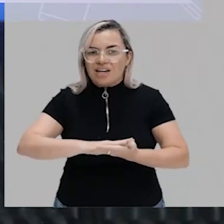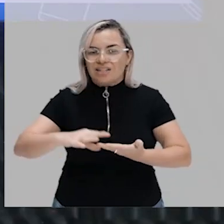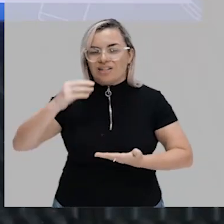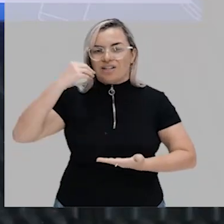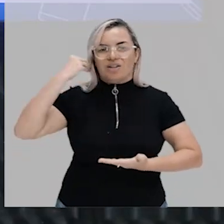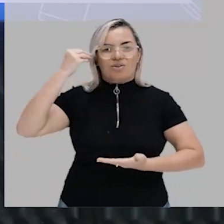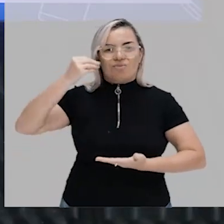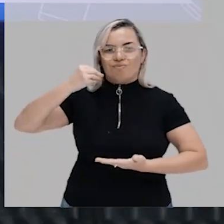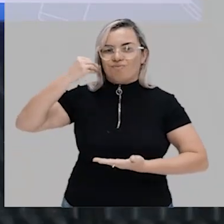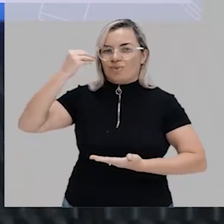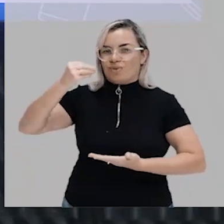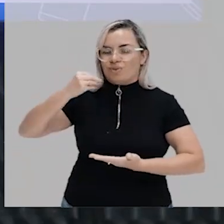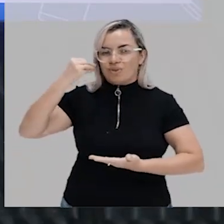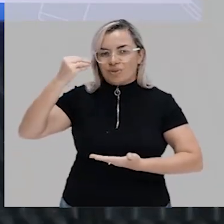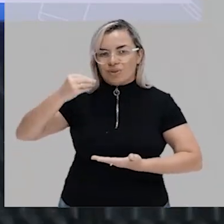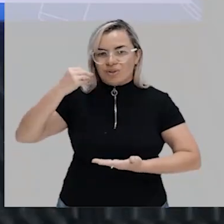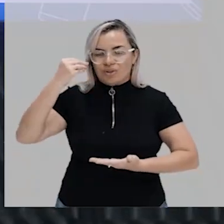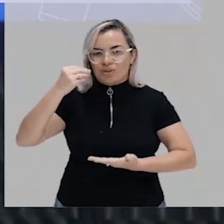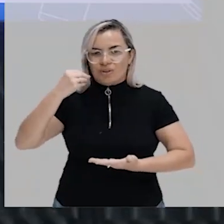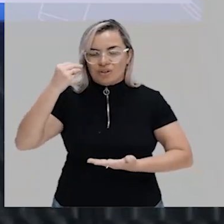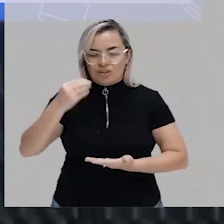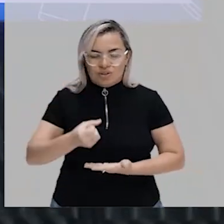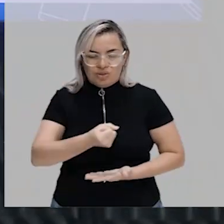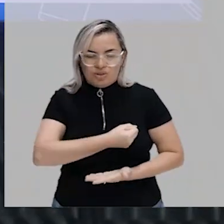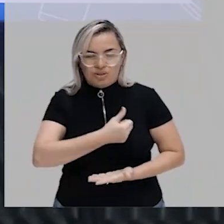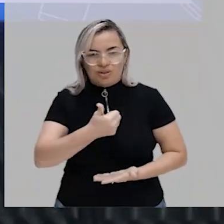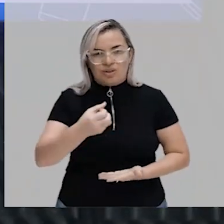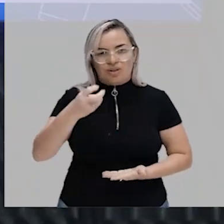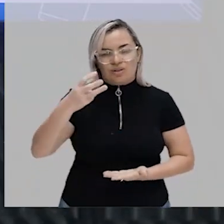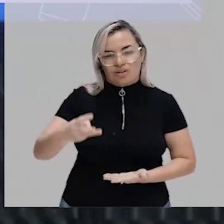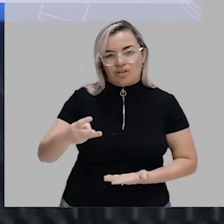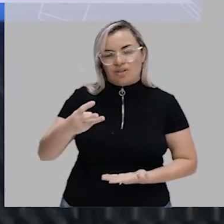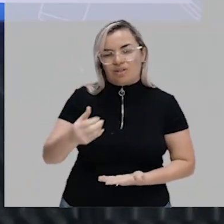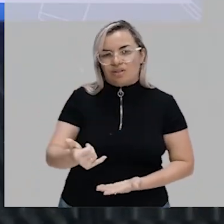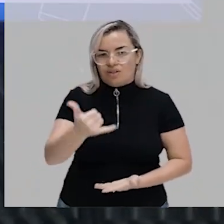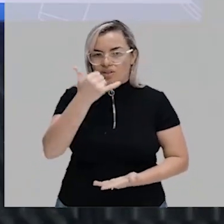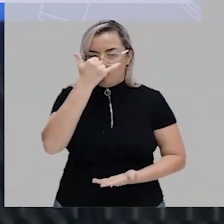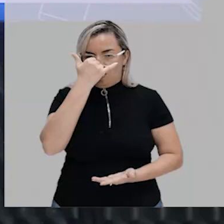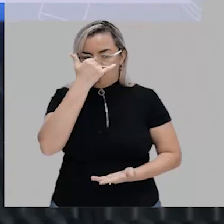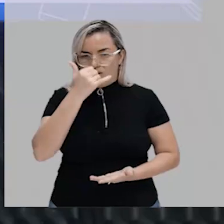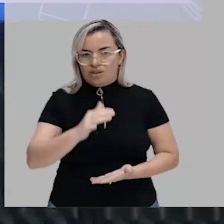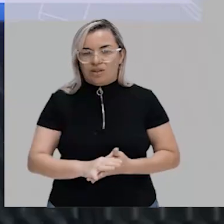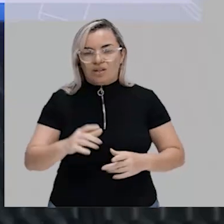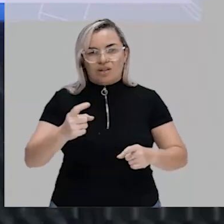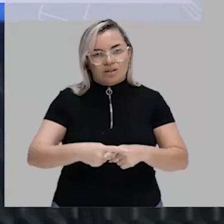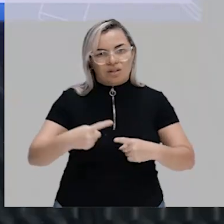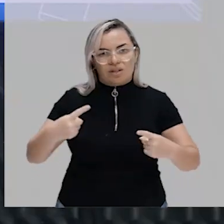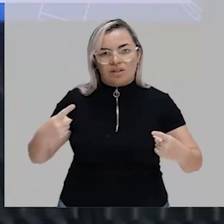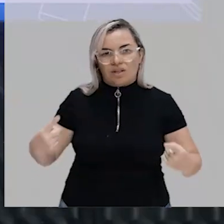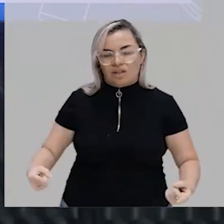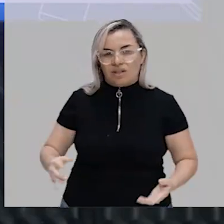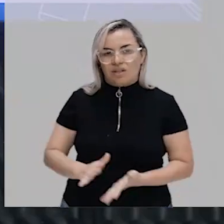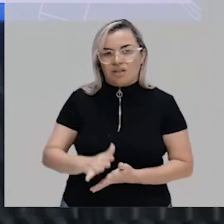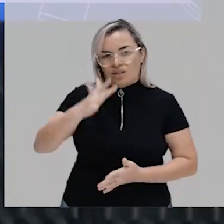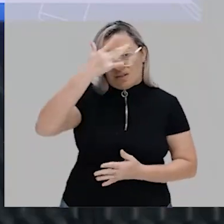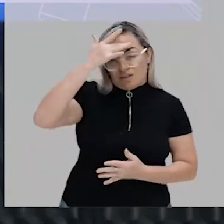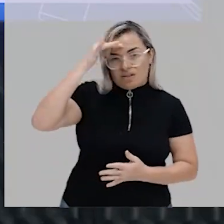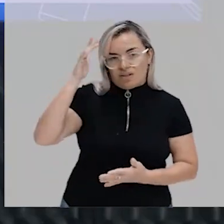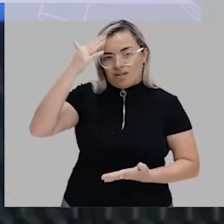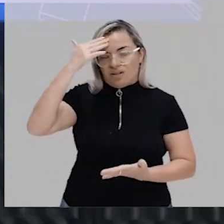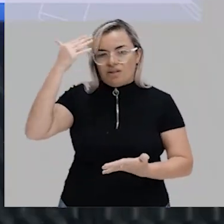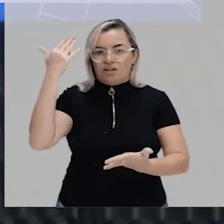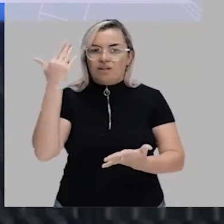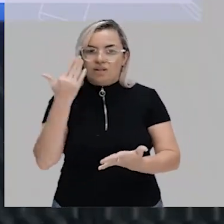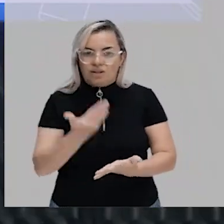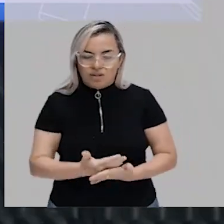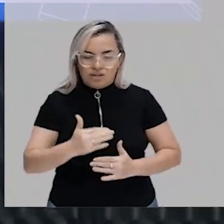o número 13 é um número que é um número azarento, um número de má sorte, entendeu? Mas as pessoas acreditam, elas vão repercutindo